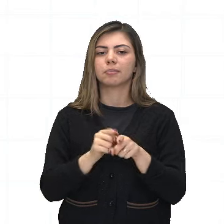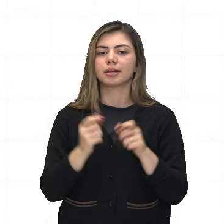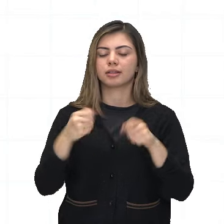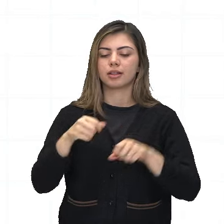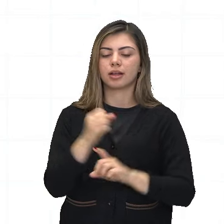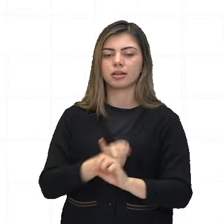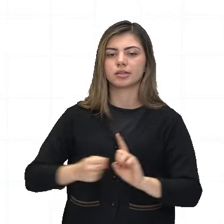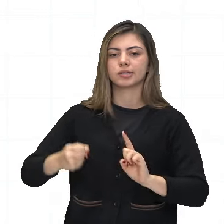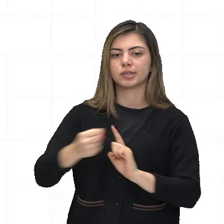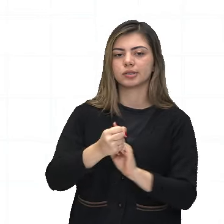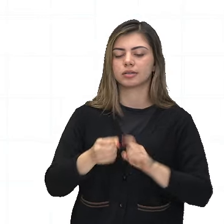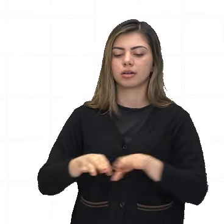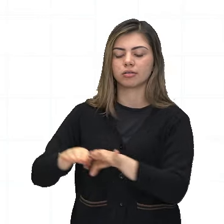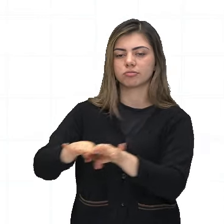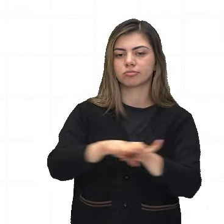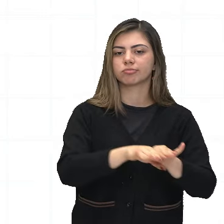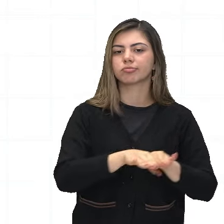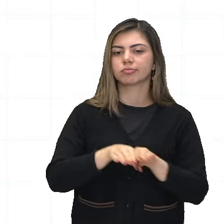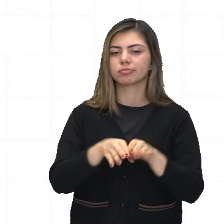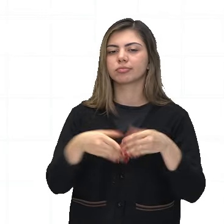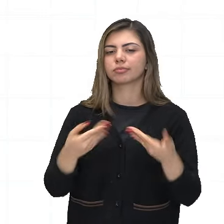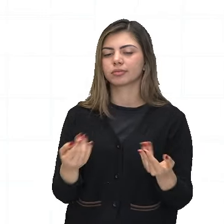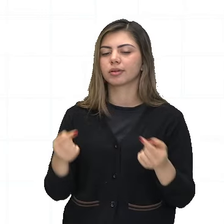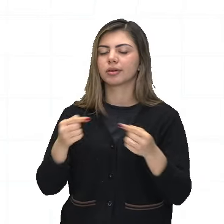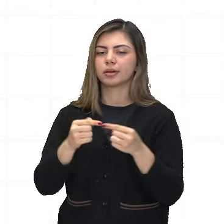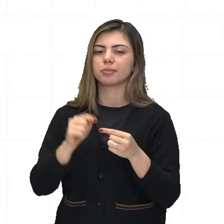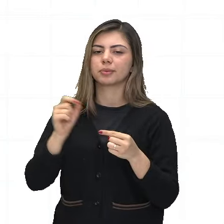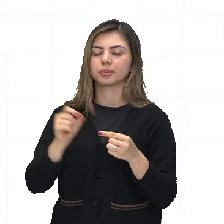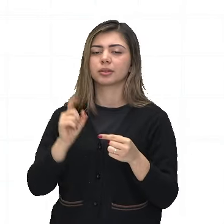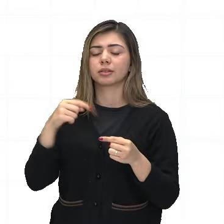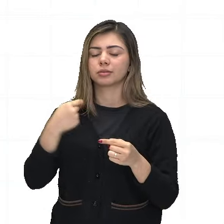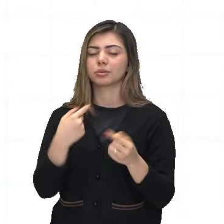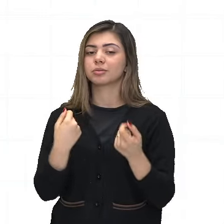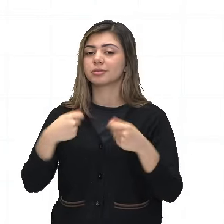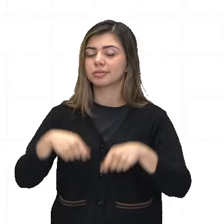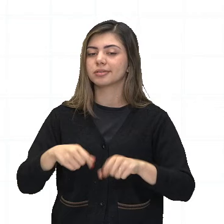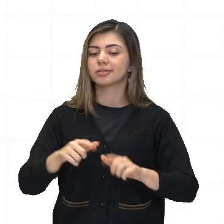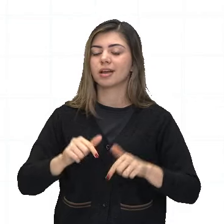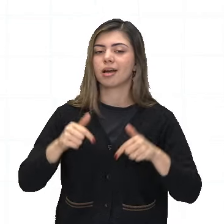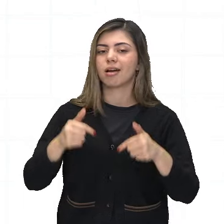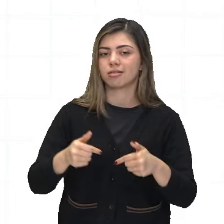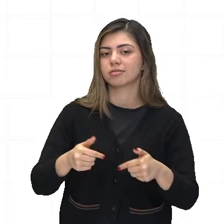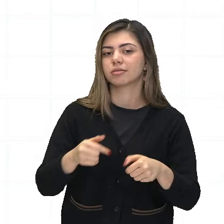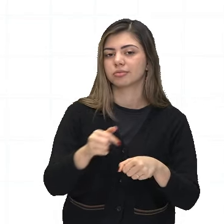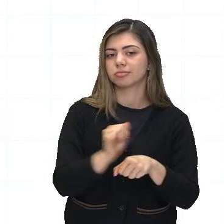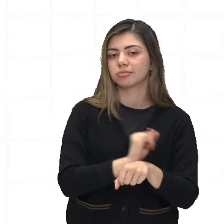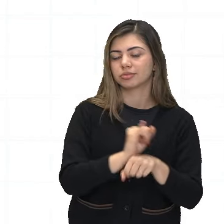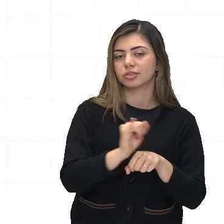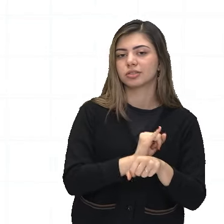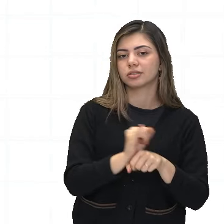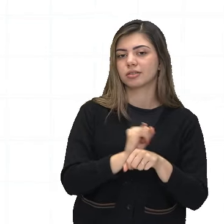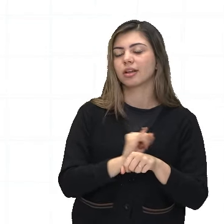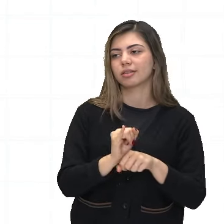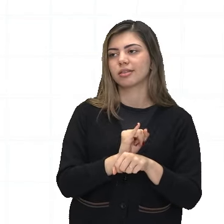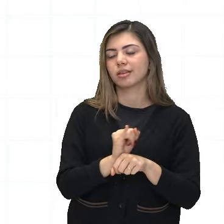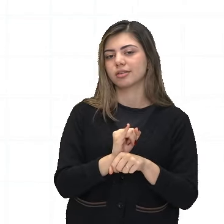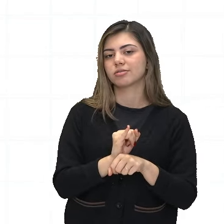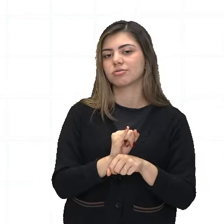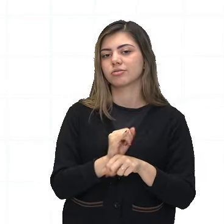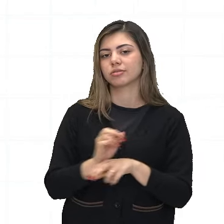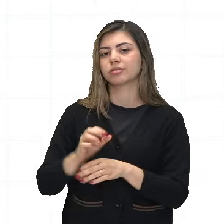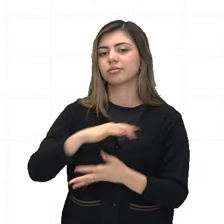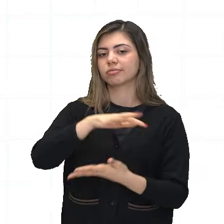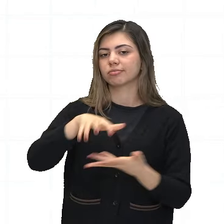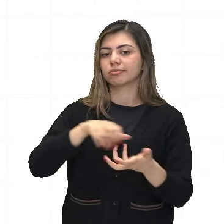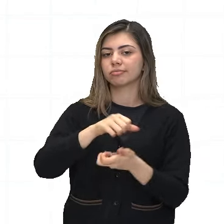equitativa trazendo novamente essa ideia do que pode ser feito e Quais são os quais são eh as